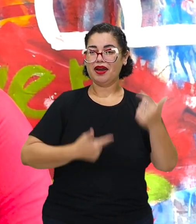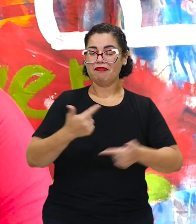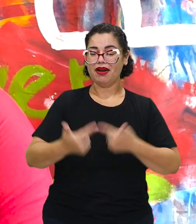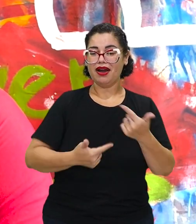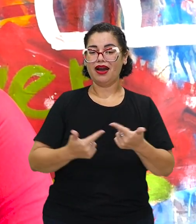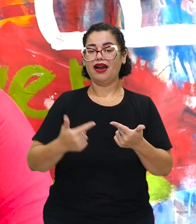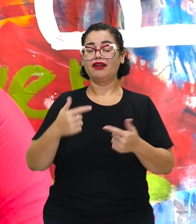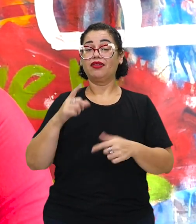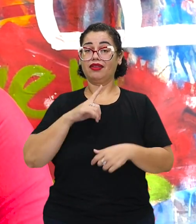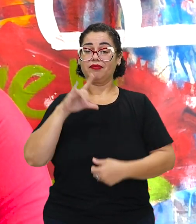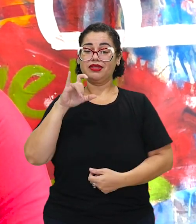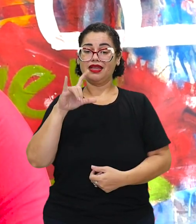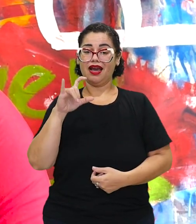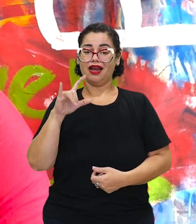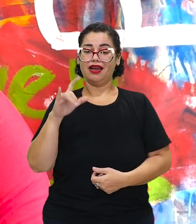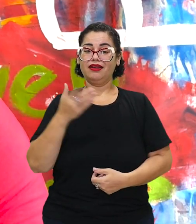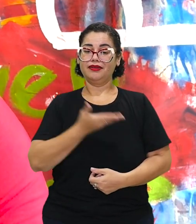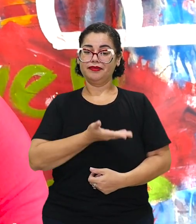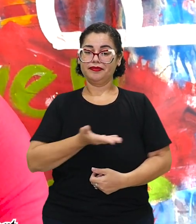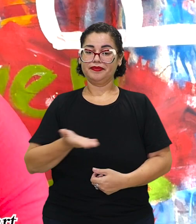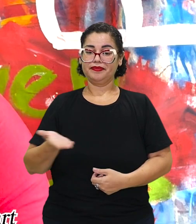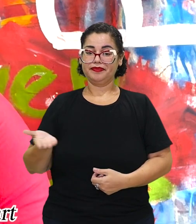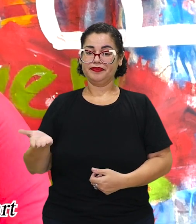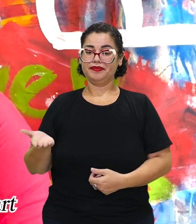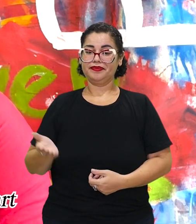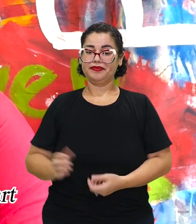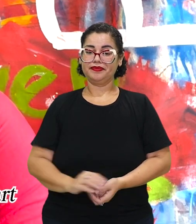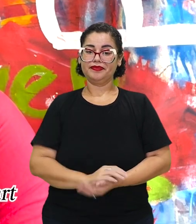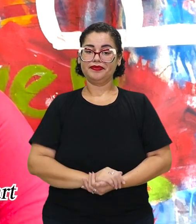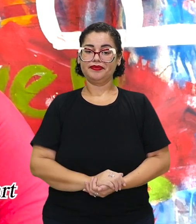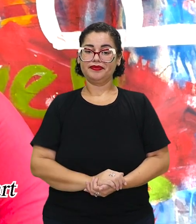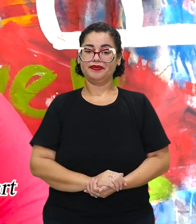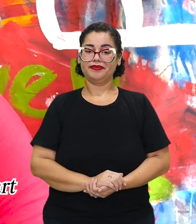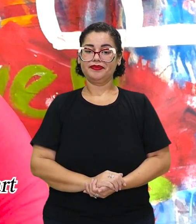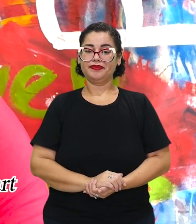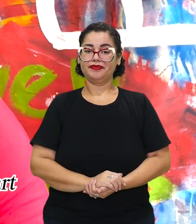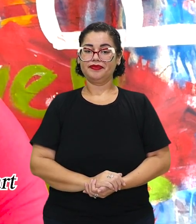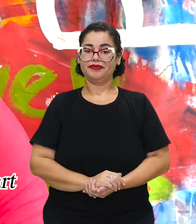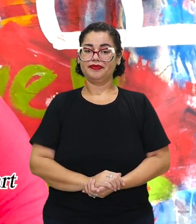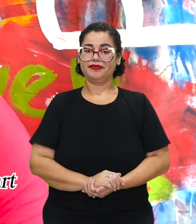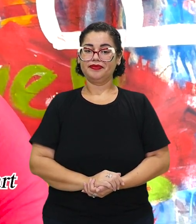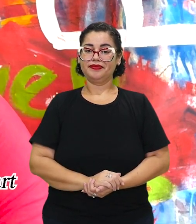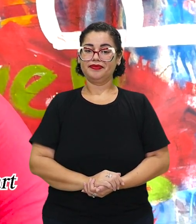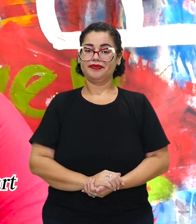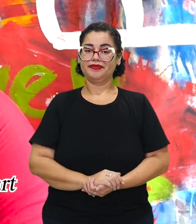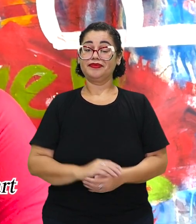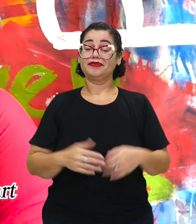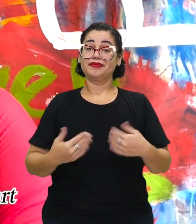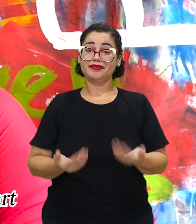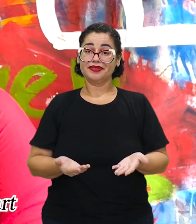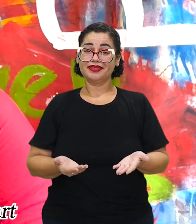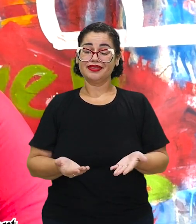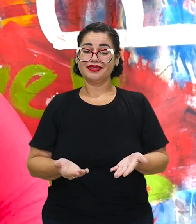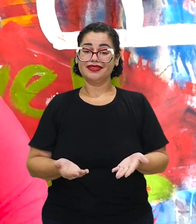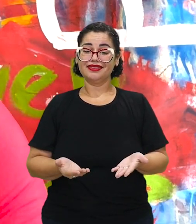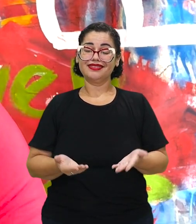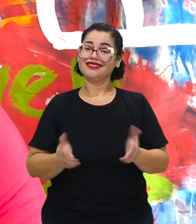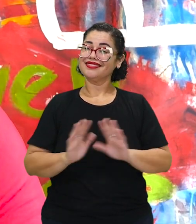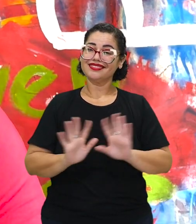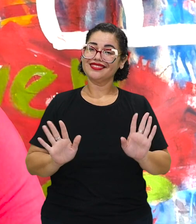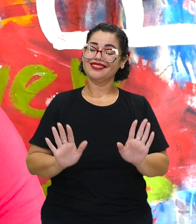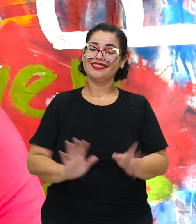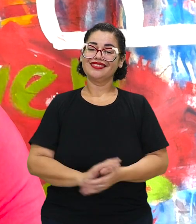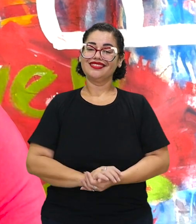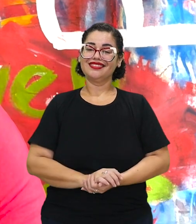mais do meu trabalho, o meu Instagram é @lilipular. E